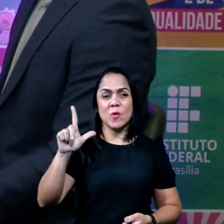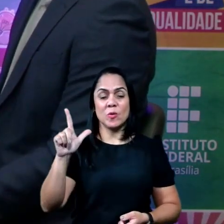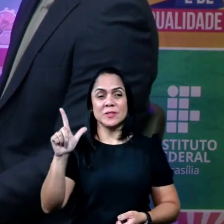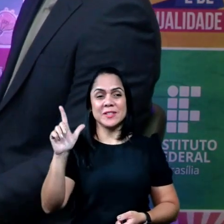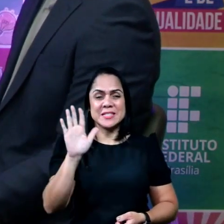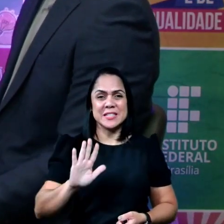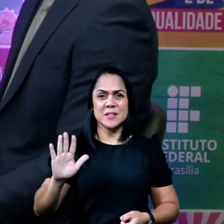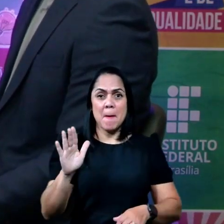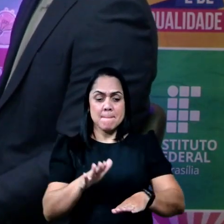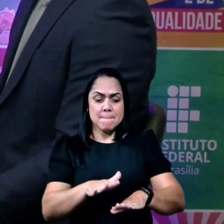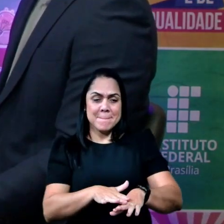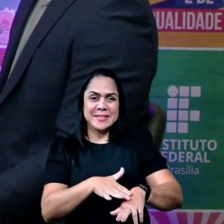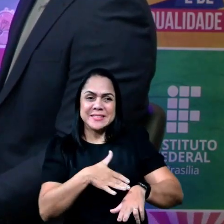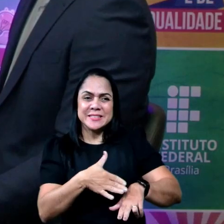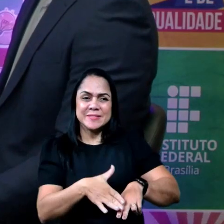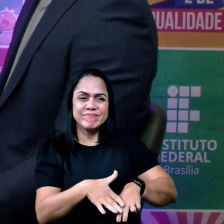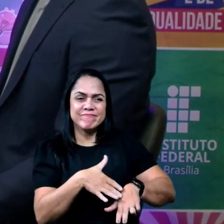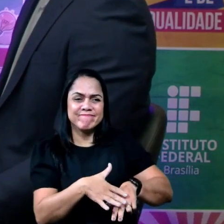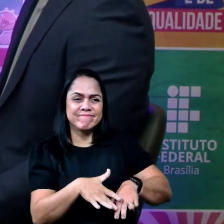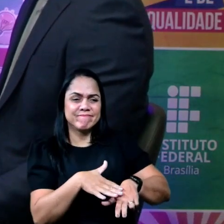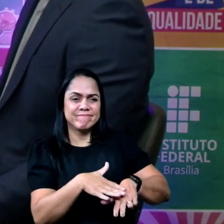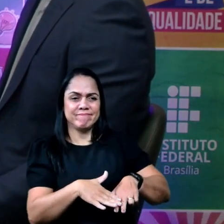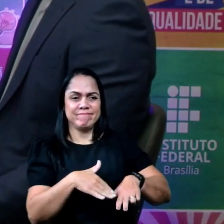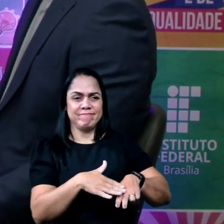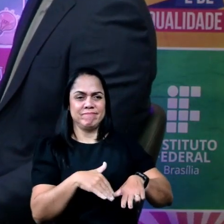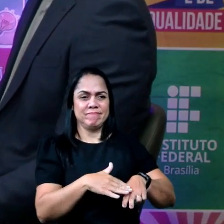passar a mão pela sua coxa numa reunião.